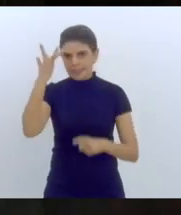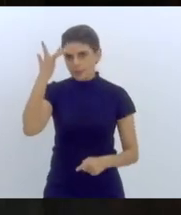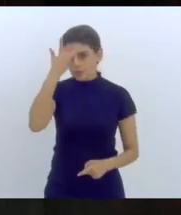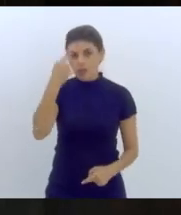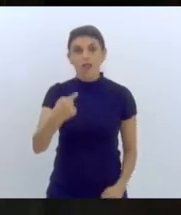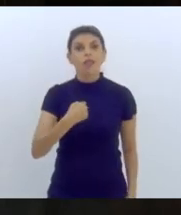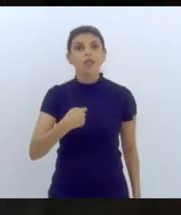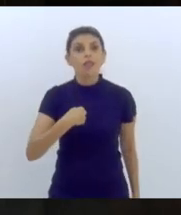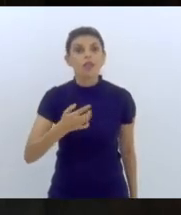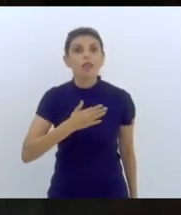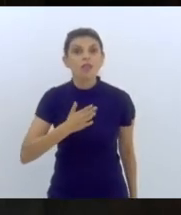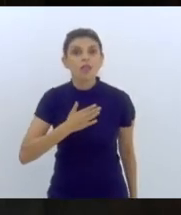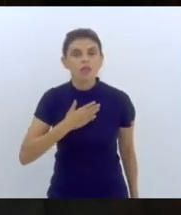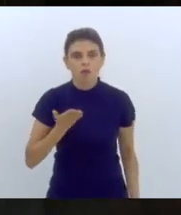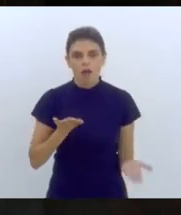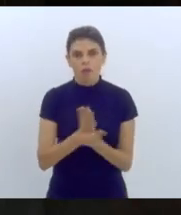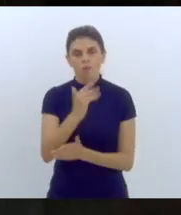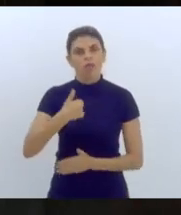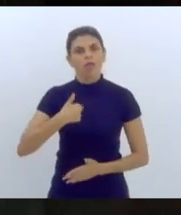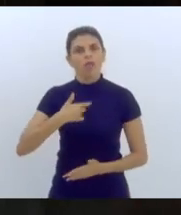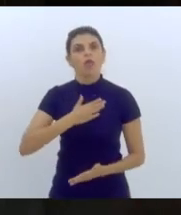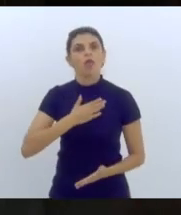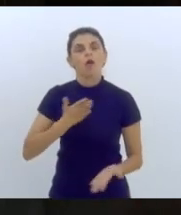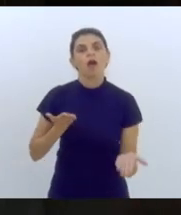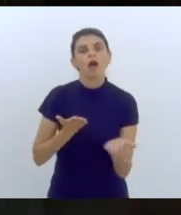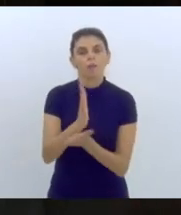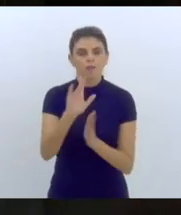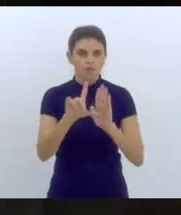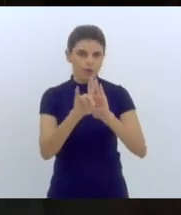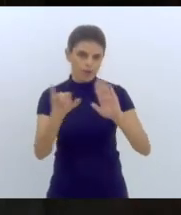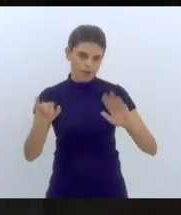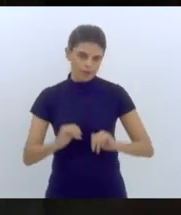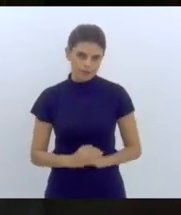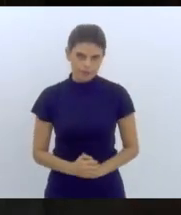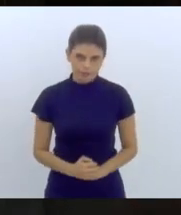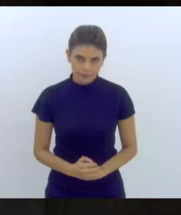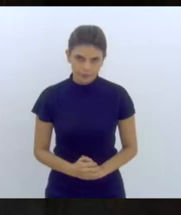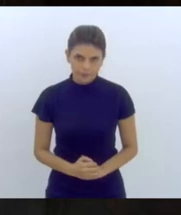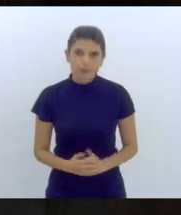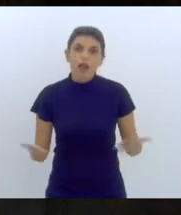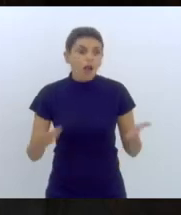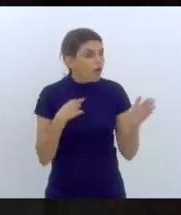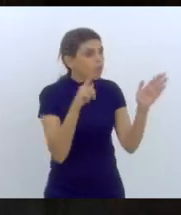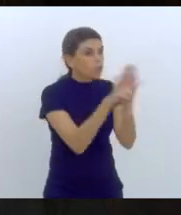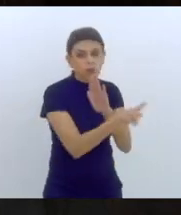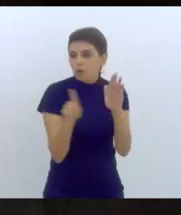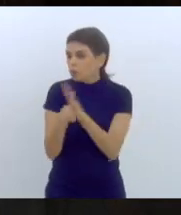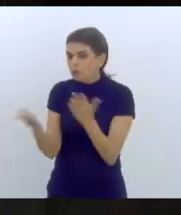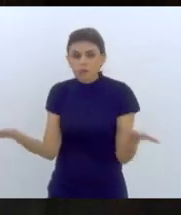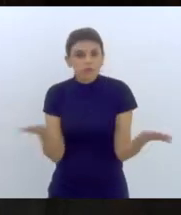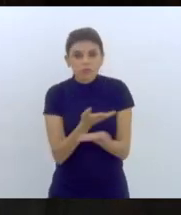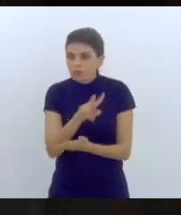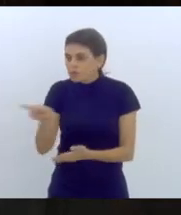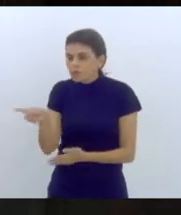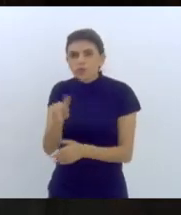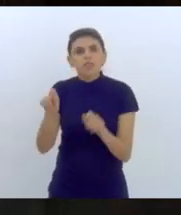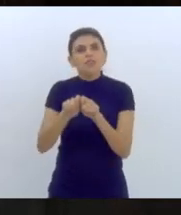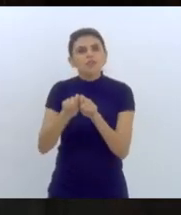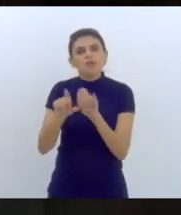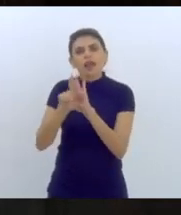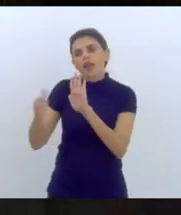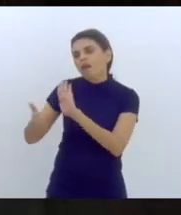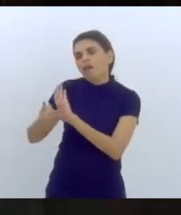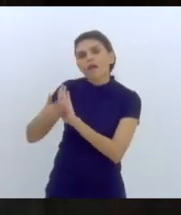Eu aprovei essa lei. Eu aprovei essa lei. Agora eu quero perguntar, qual lei relevante o deputado